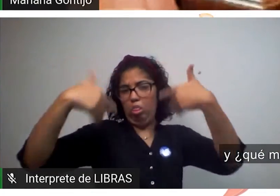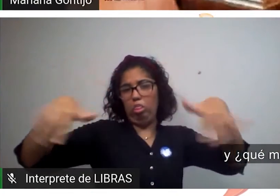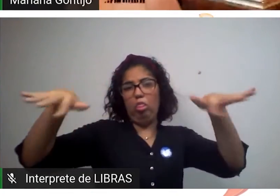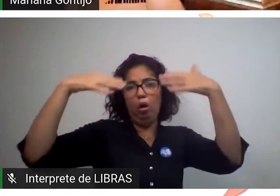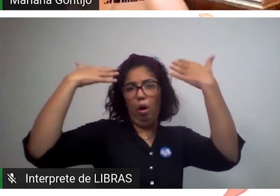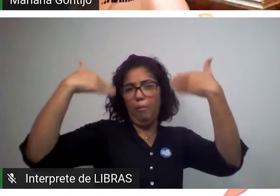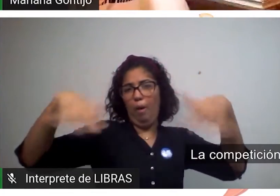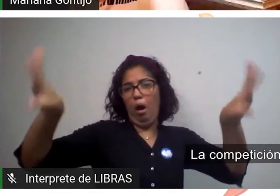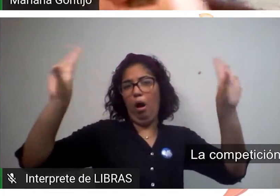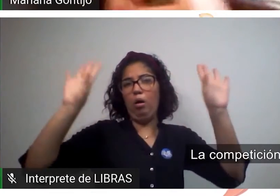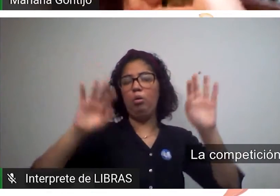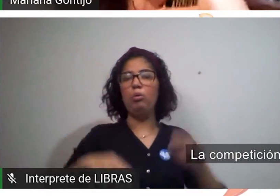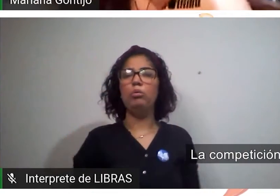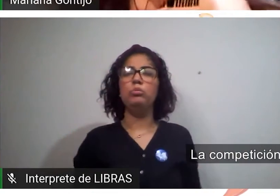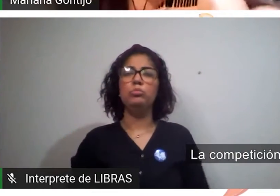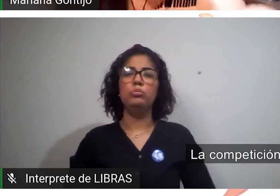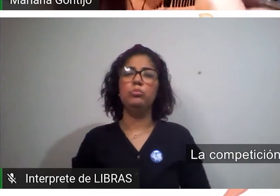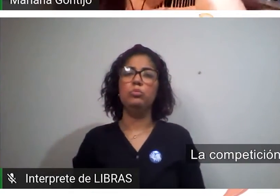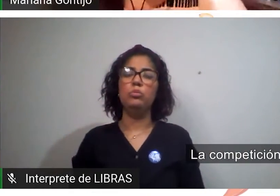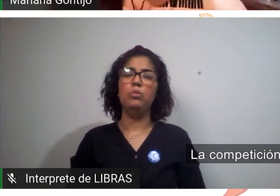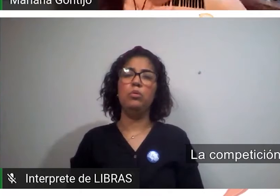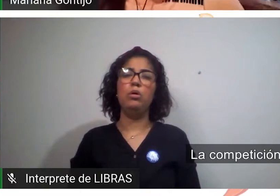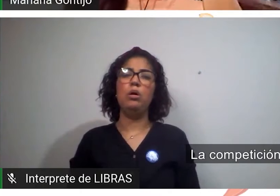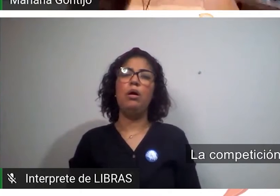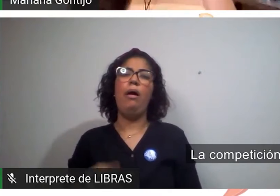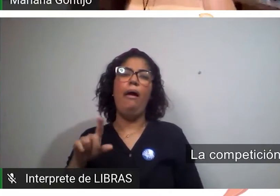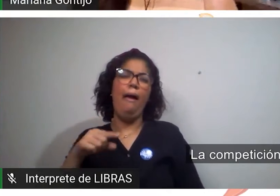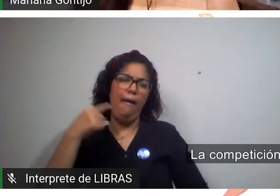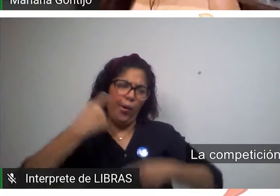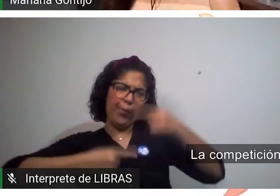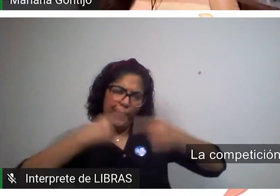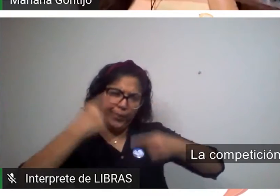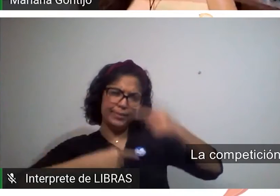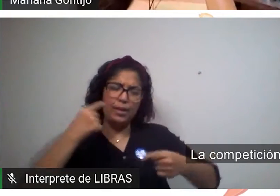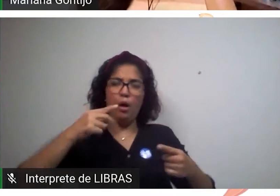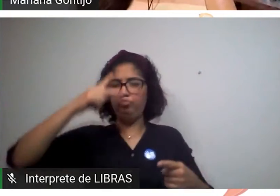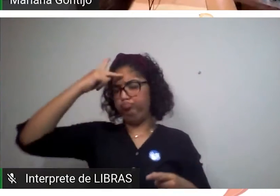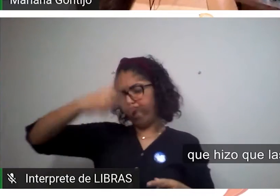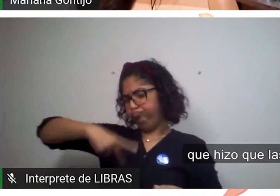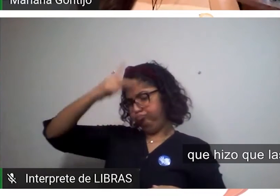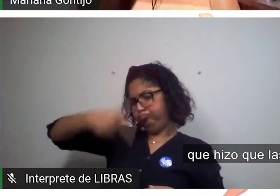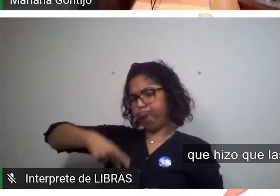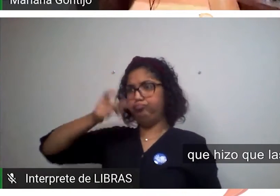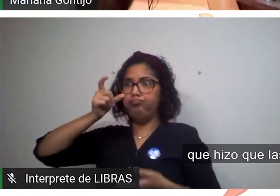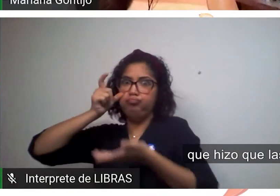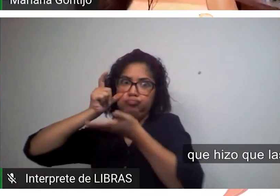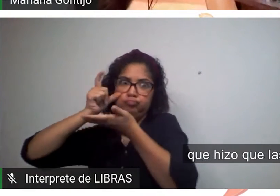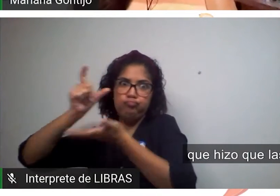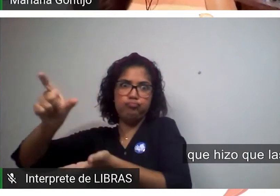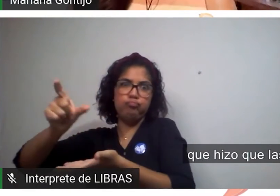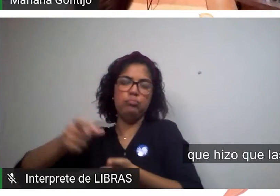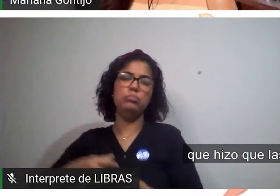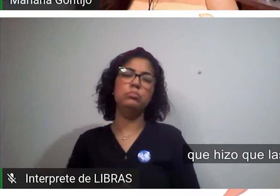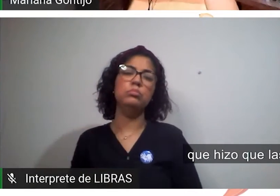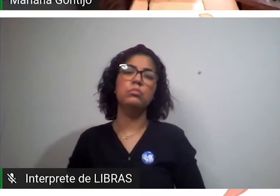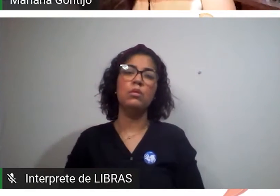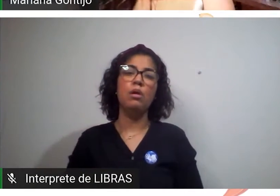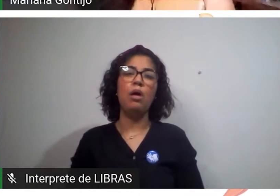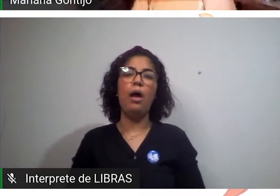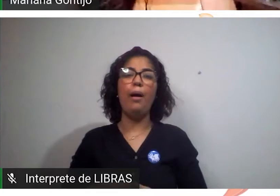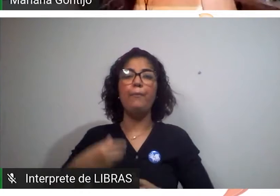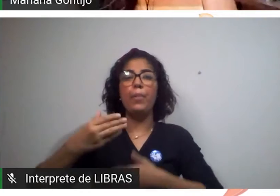seria esse? A competição, o egoísmo, a ambição, que fez com que as civilizações se